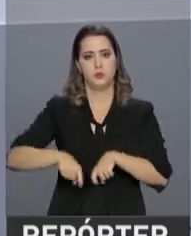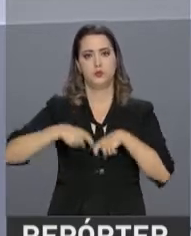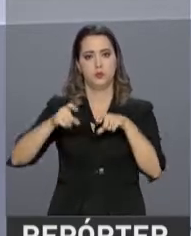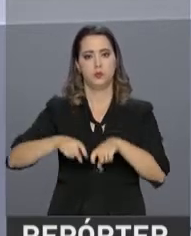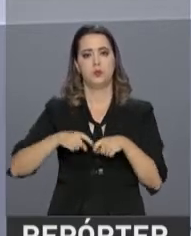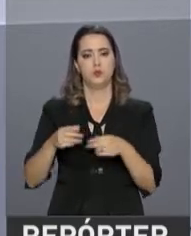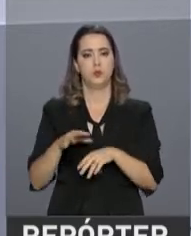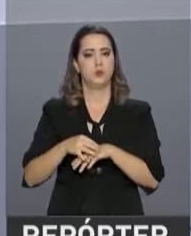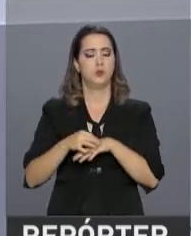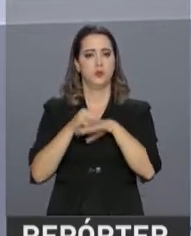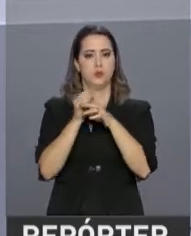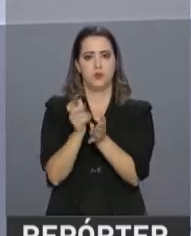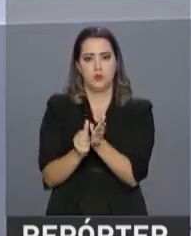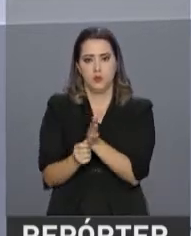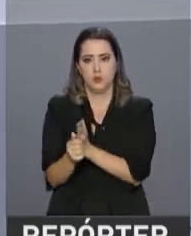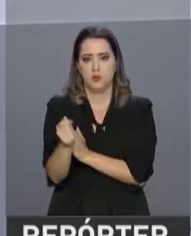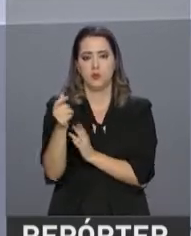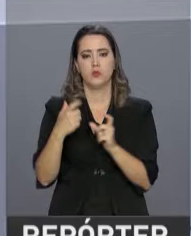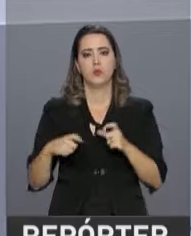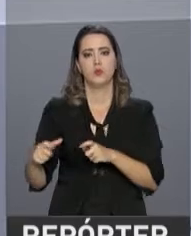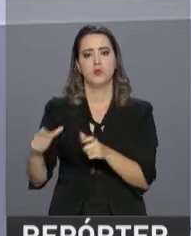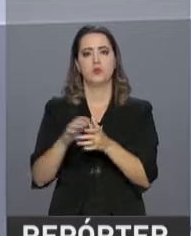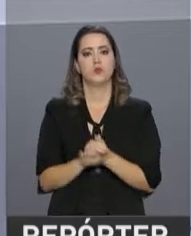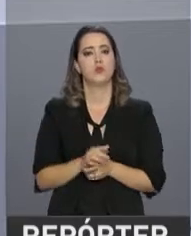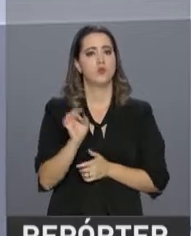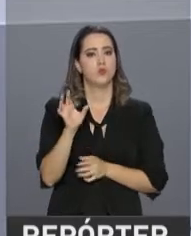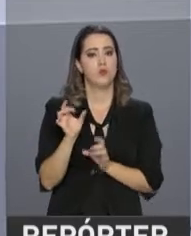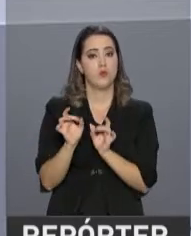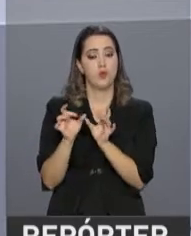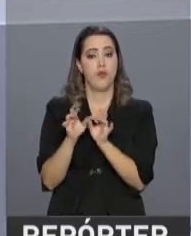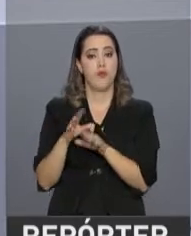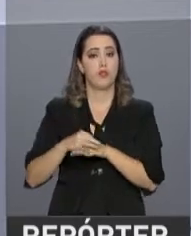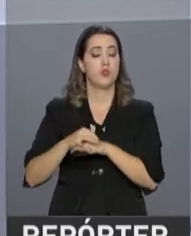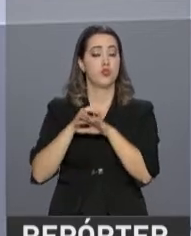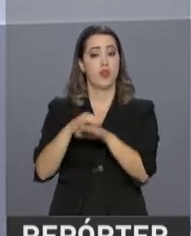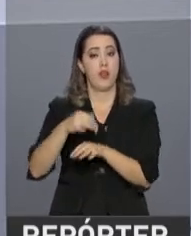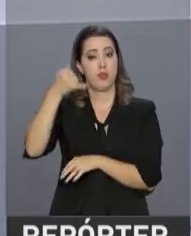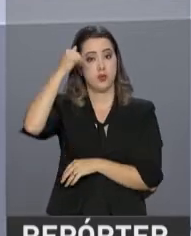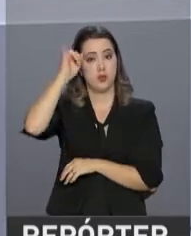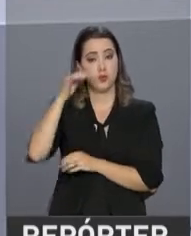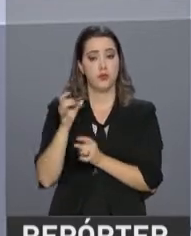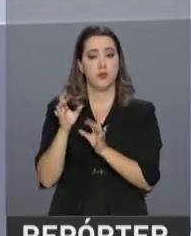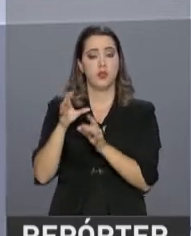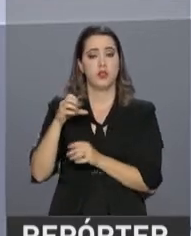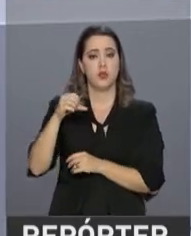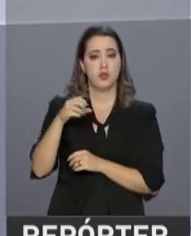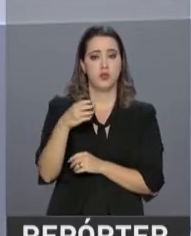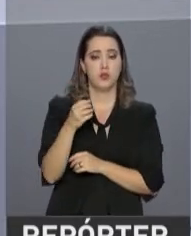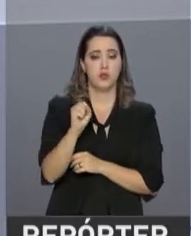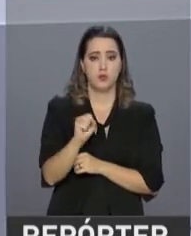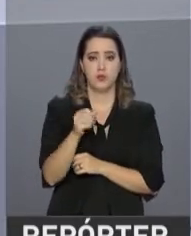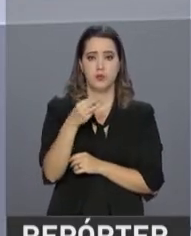produtos do agronegócio, como carne e grãos, para a região. Só a venda de carne bovina rendeu